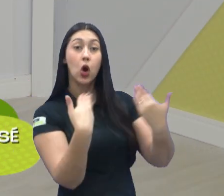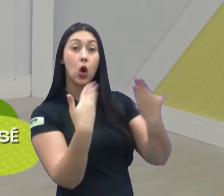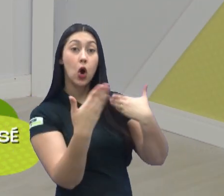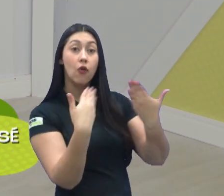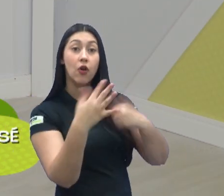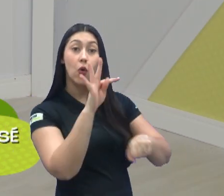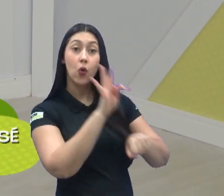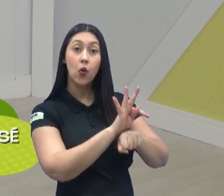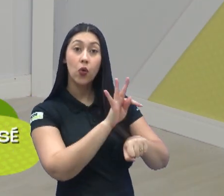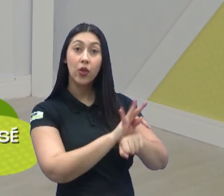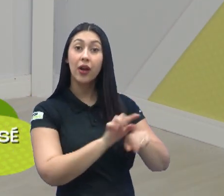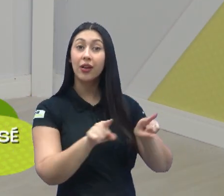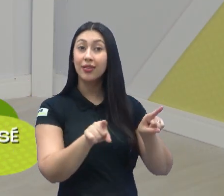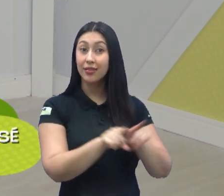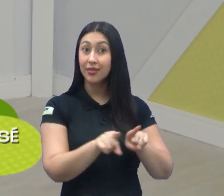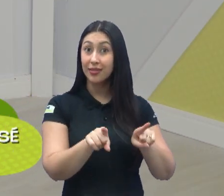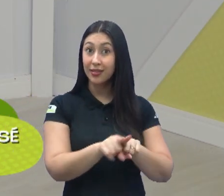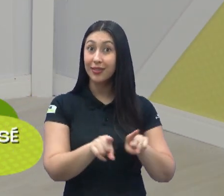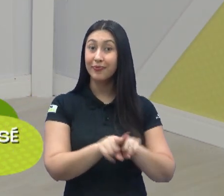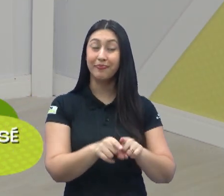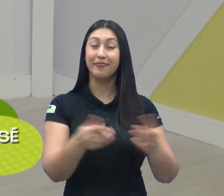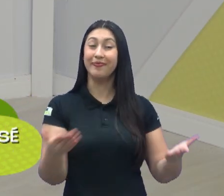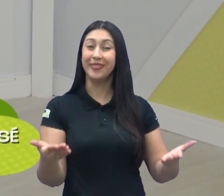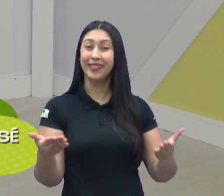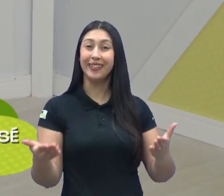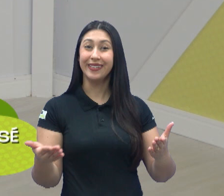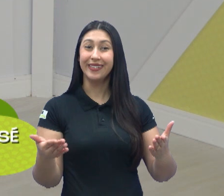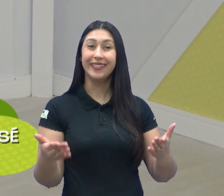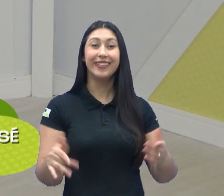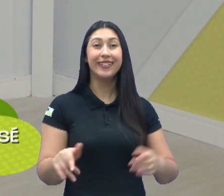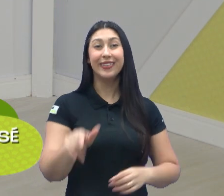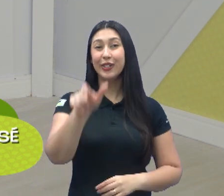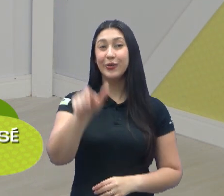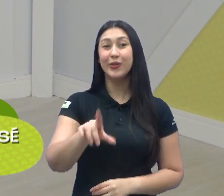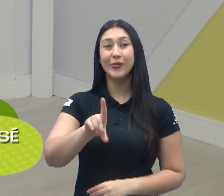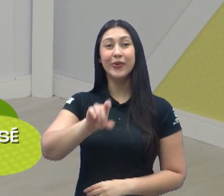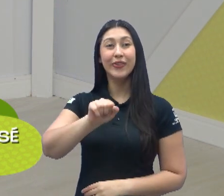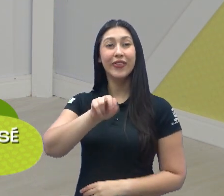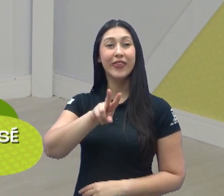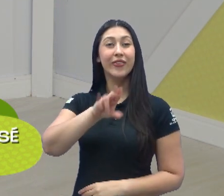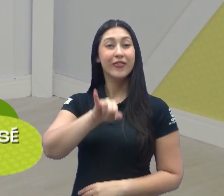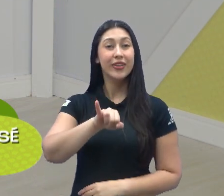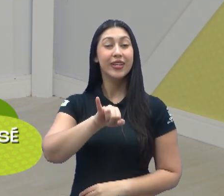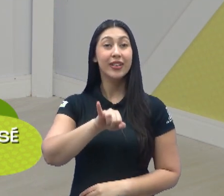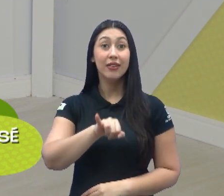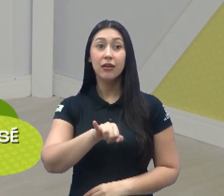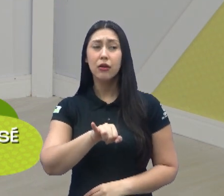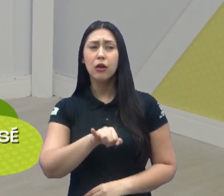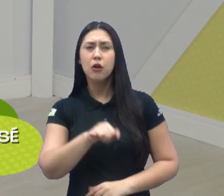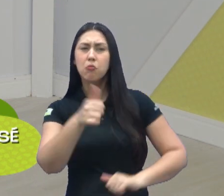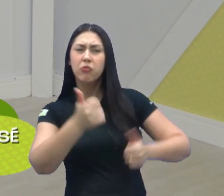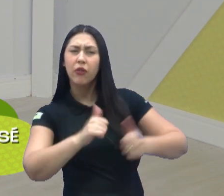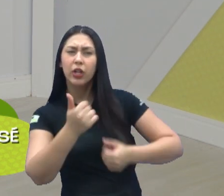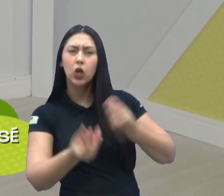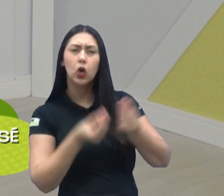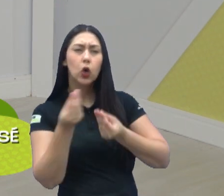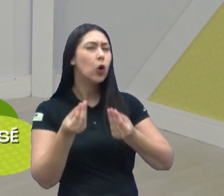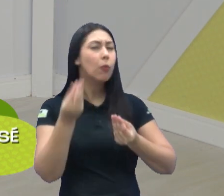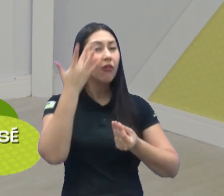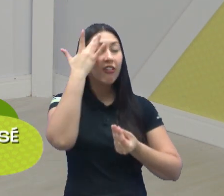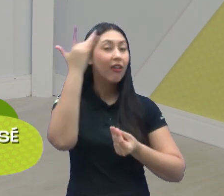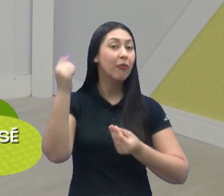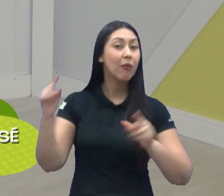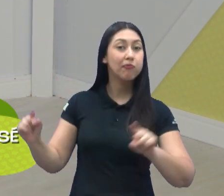e também com o oposto, Davi Moraes, projetando a partida de amanhã em casa contra